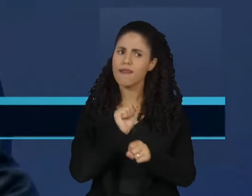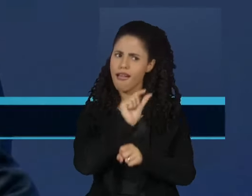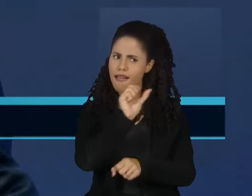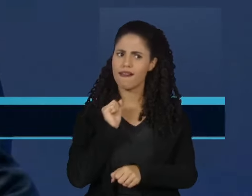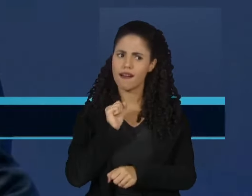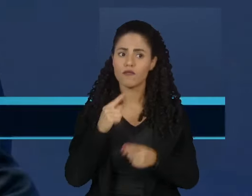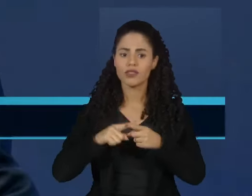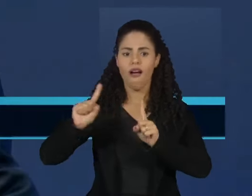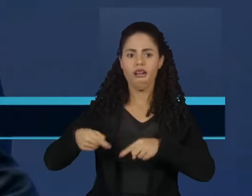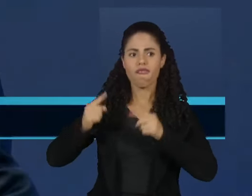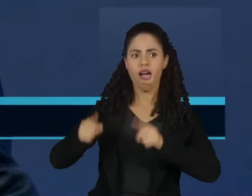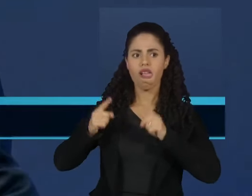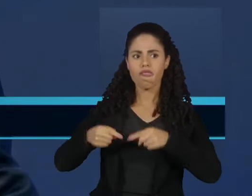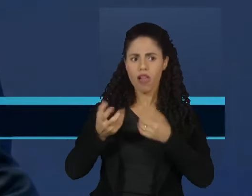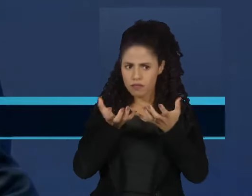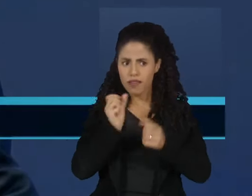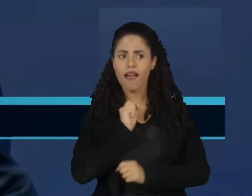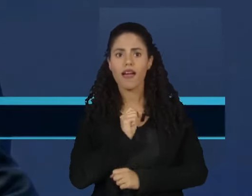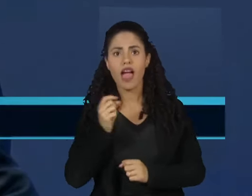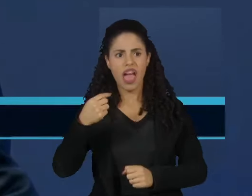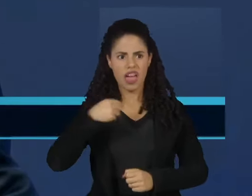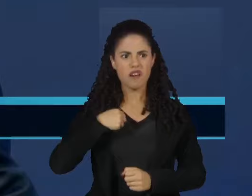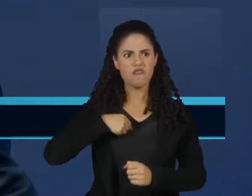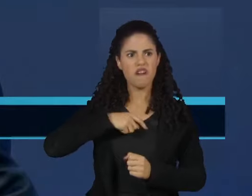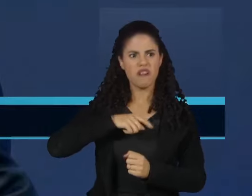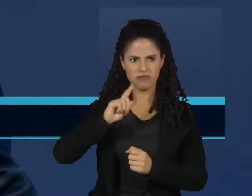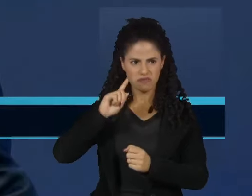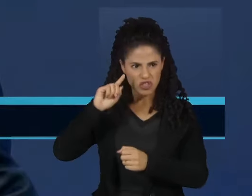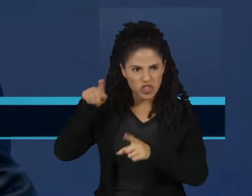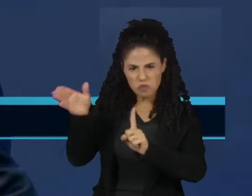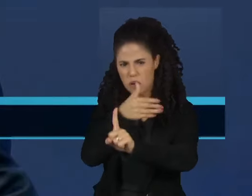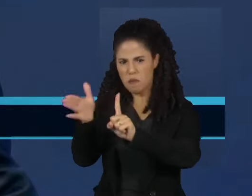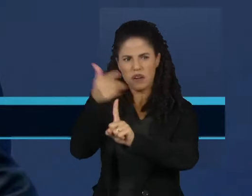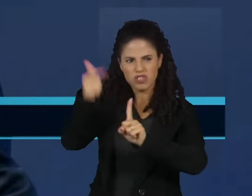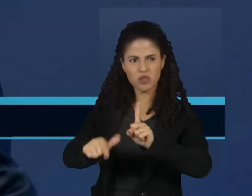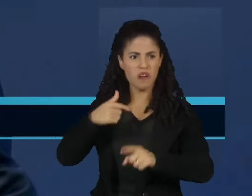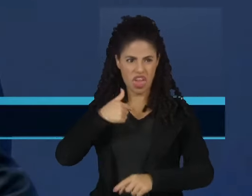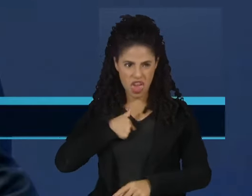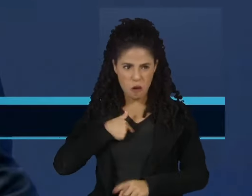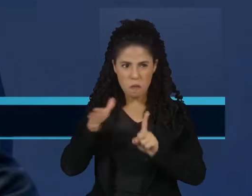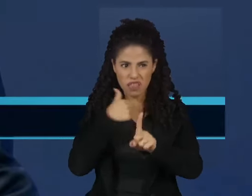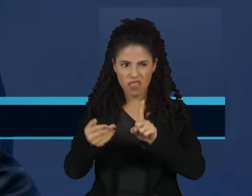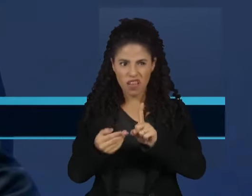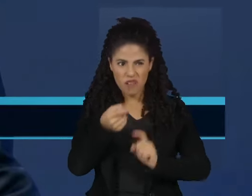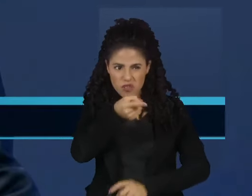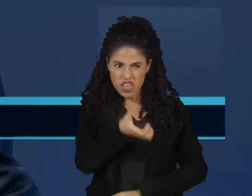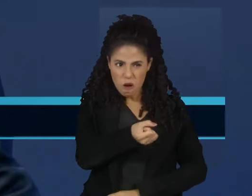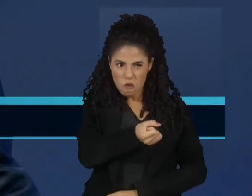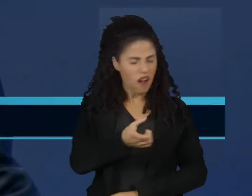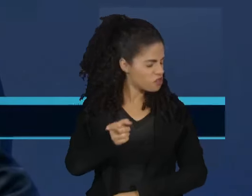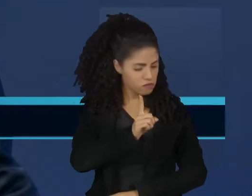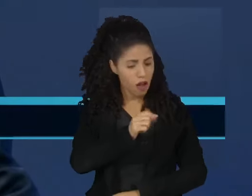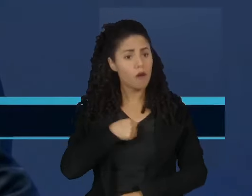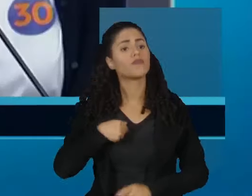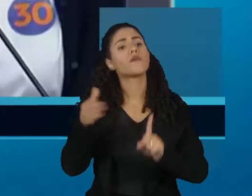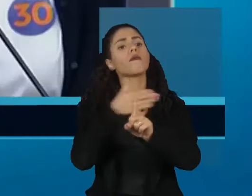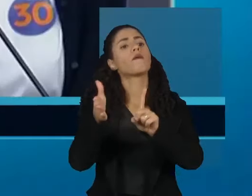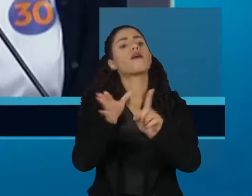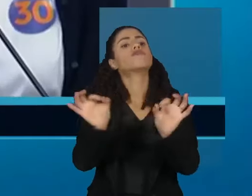da forma que você quiser, que eu não vou partir para agressão com você, porque eu não bato em covarde duas vezes. Covarde apanha uma vez